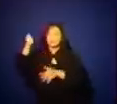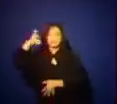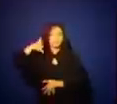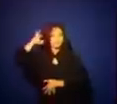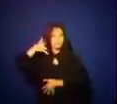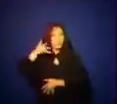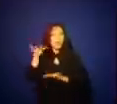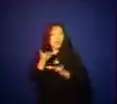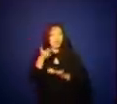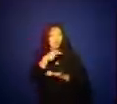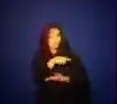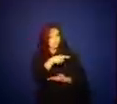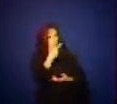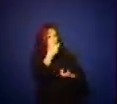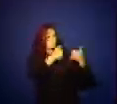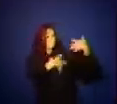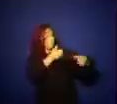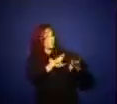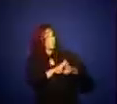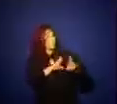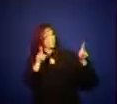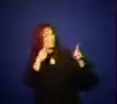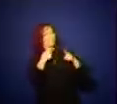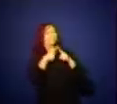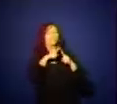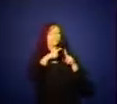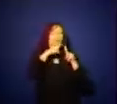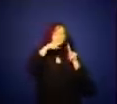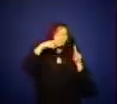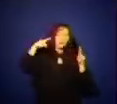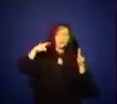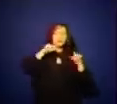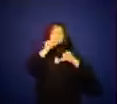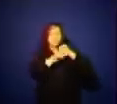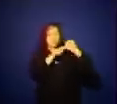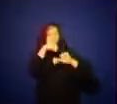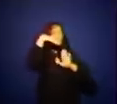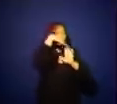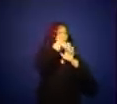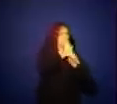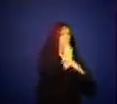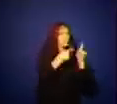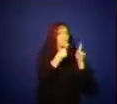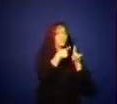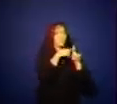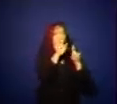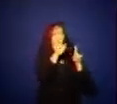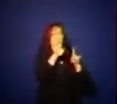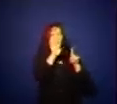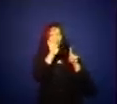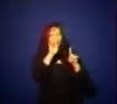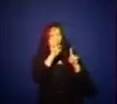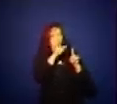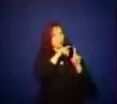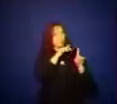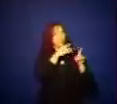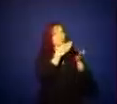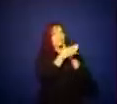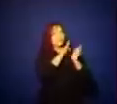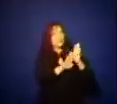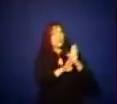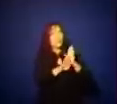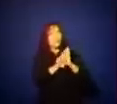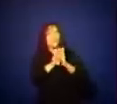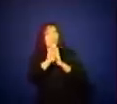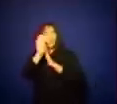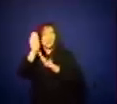recentemente que você tem que ver as expectativas de inflação cair profeta naquela época parar de subir ou até manter por um